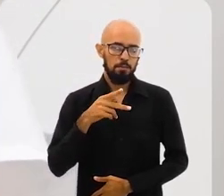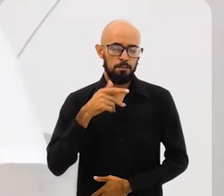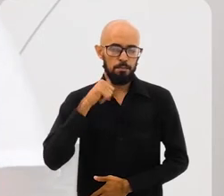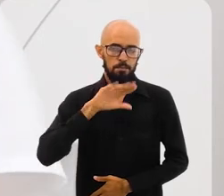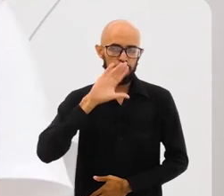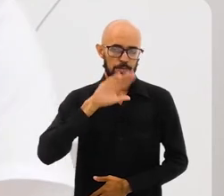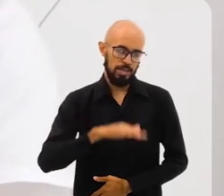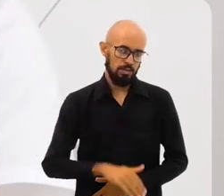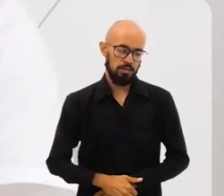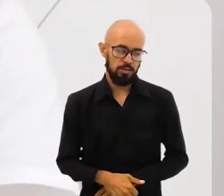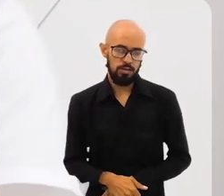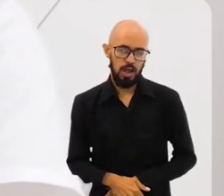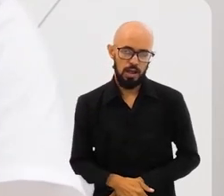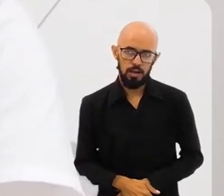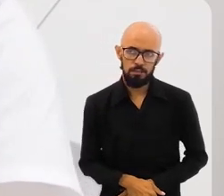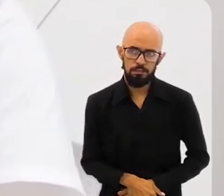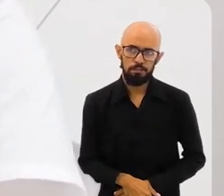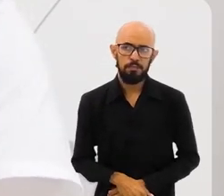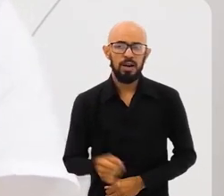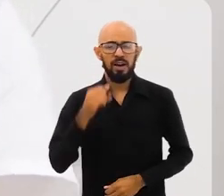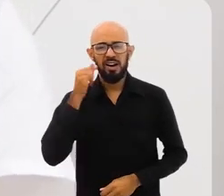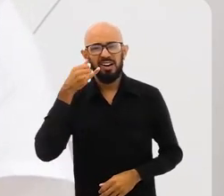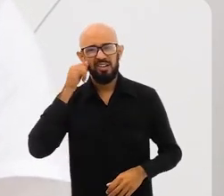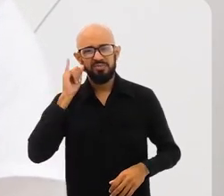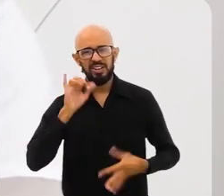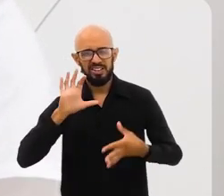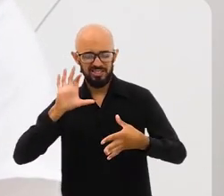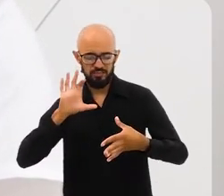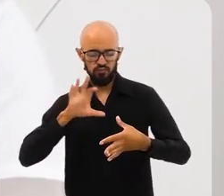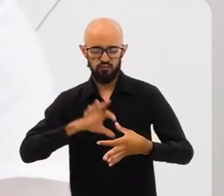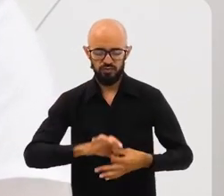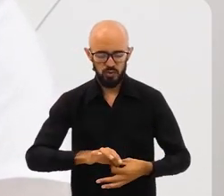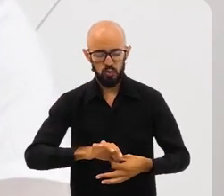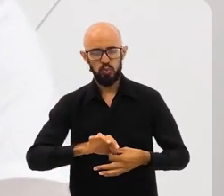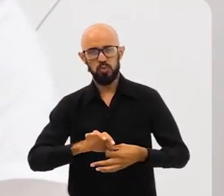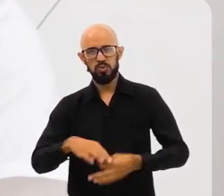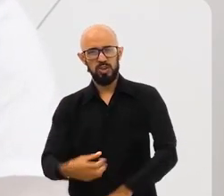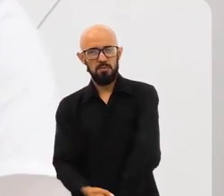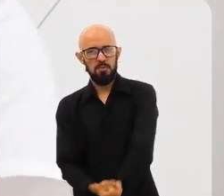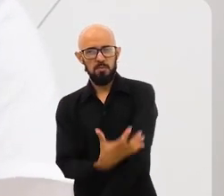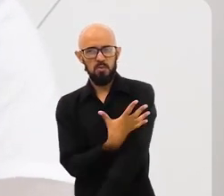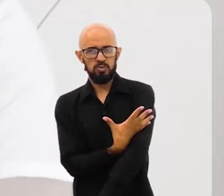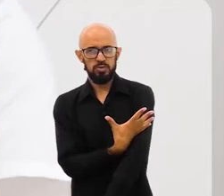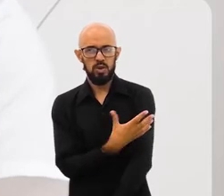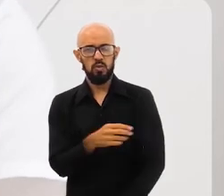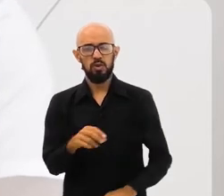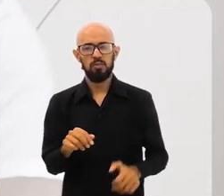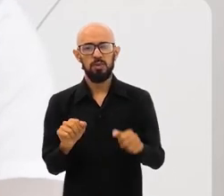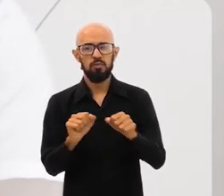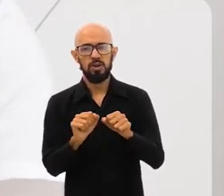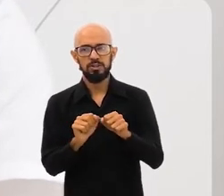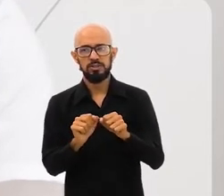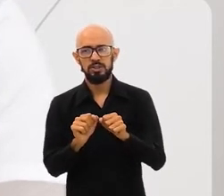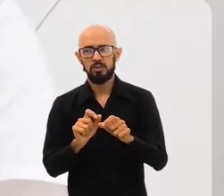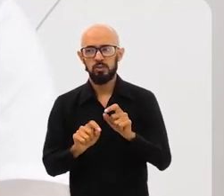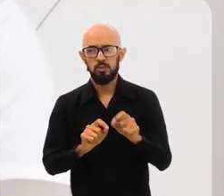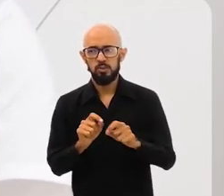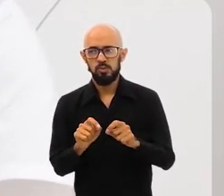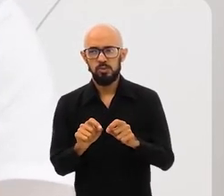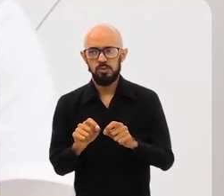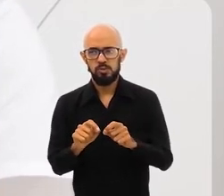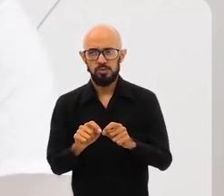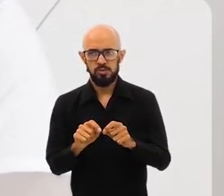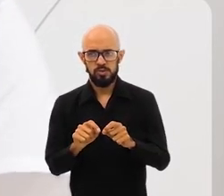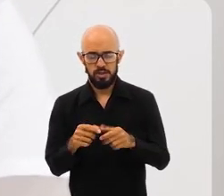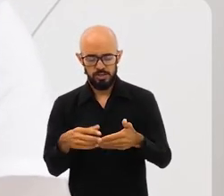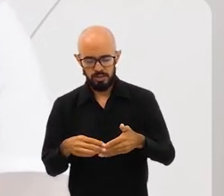não seria de fato mas não é pai para que não tenha nenhum vínculo é o motivo que vai fazer com que você não